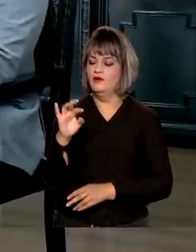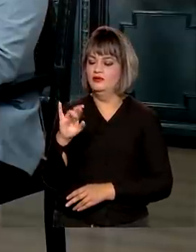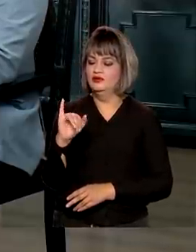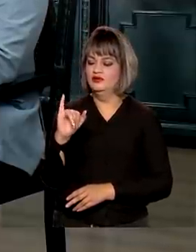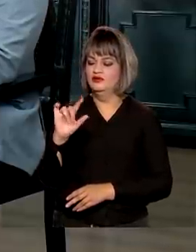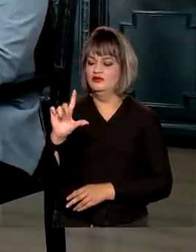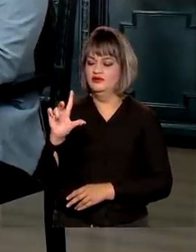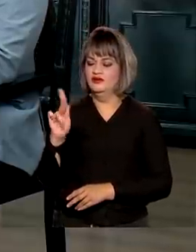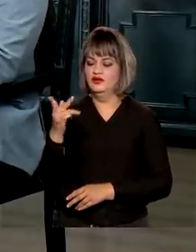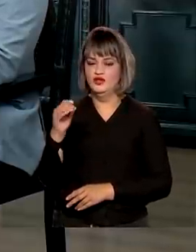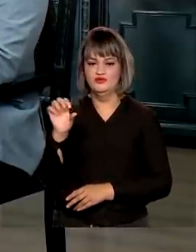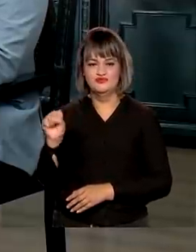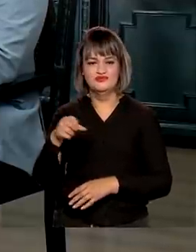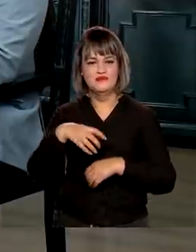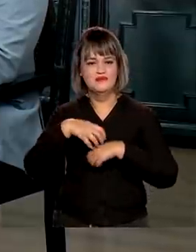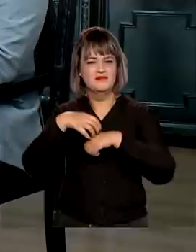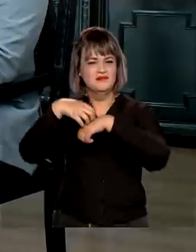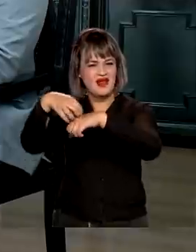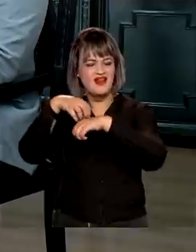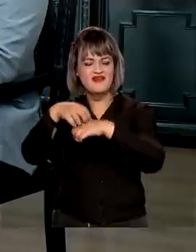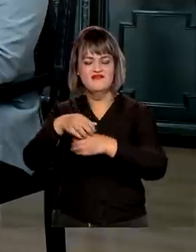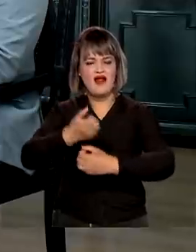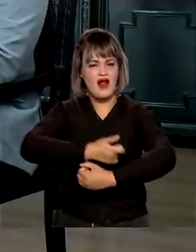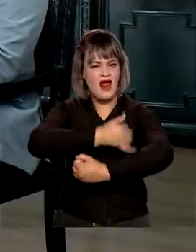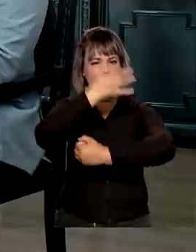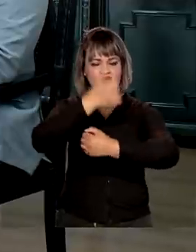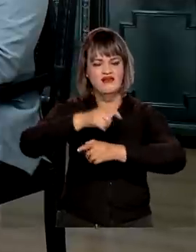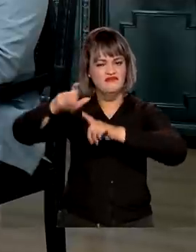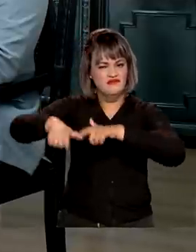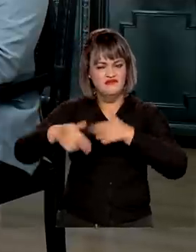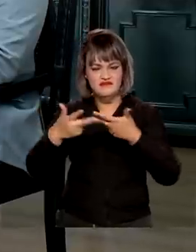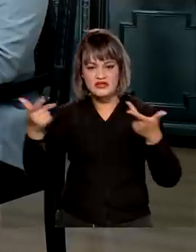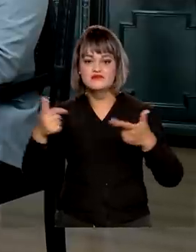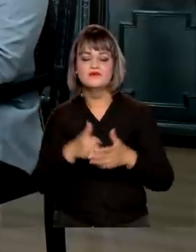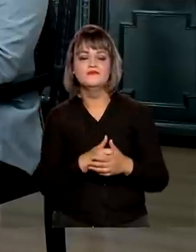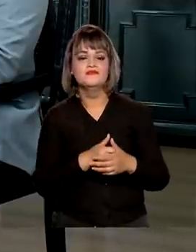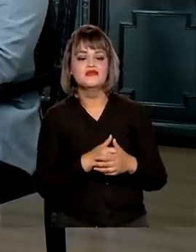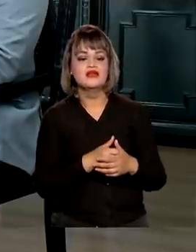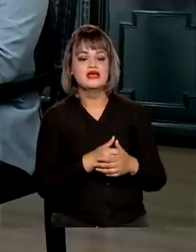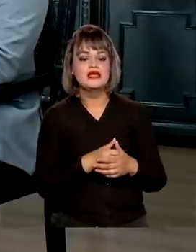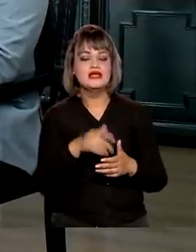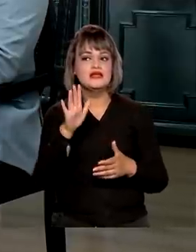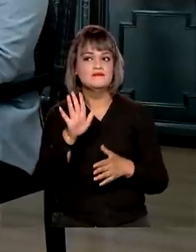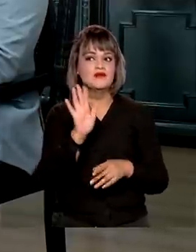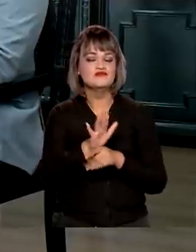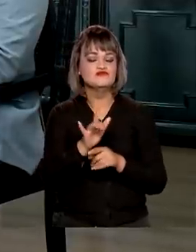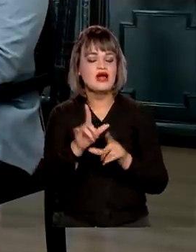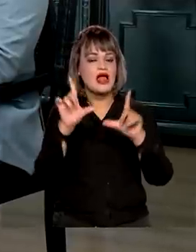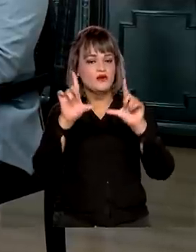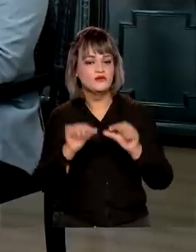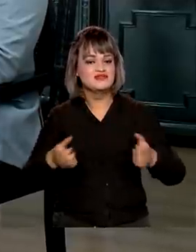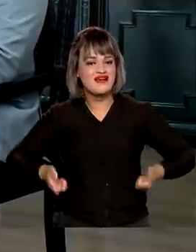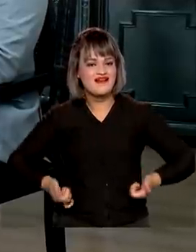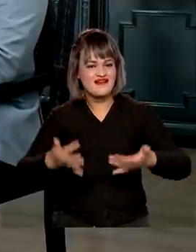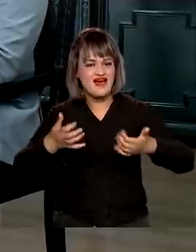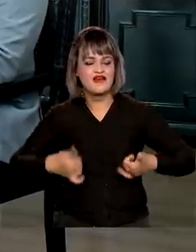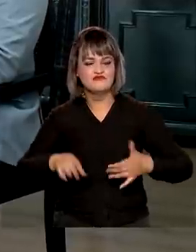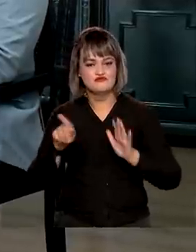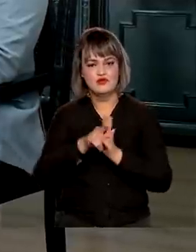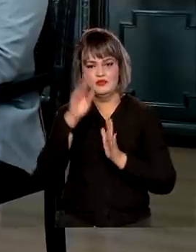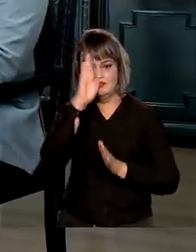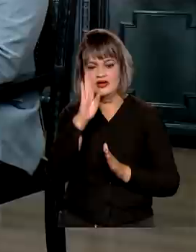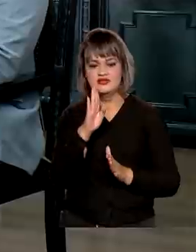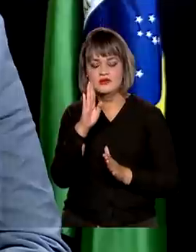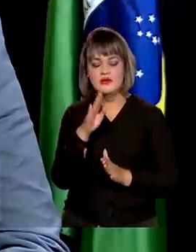o comércio para a indústria para o agronegócio e também para diminuir o que a gente chama aí de custo Brasil dia que o senhor falasse um